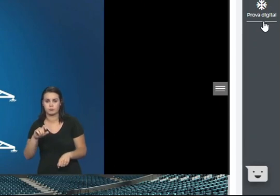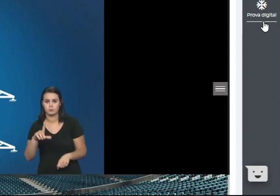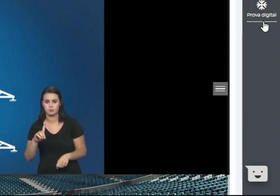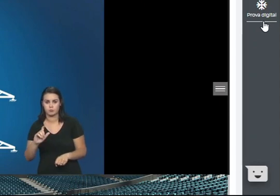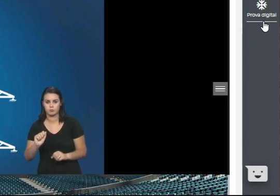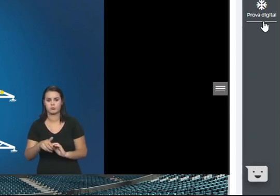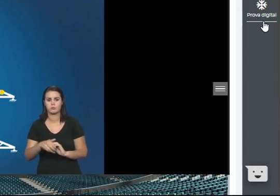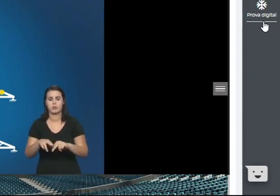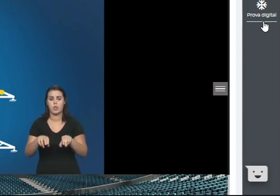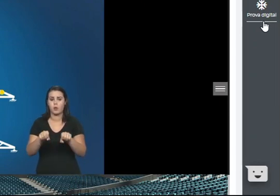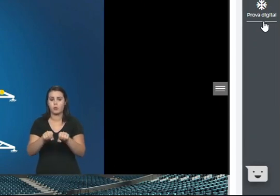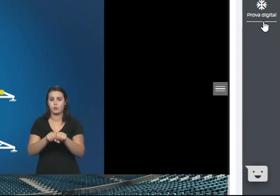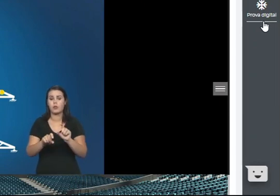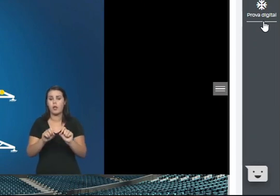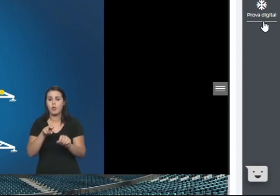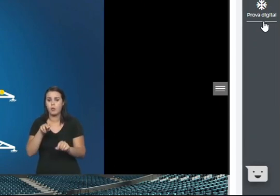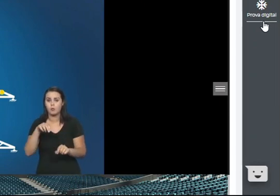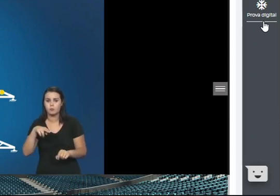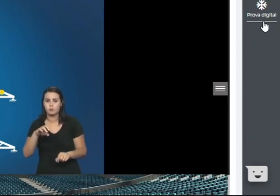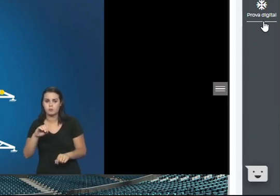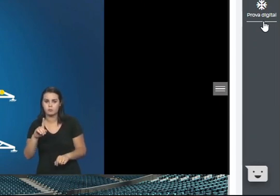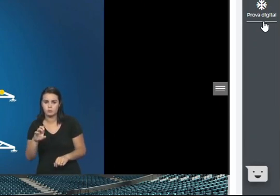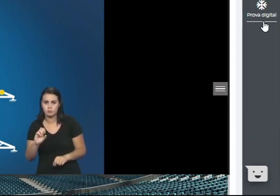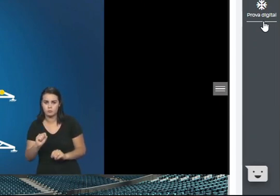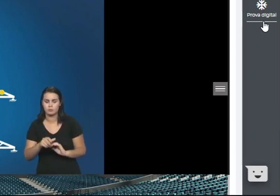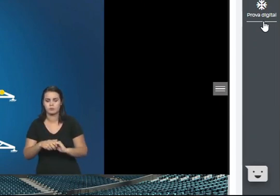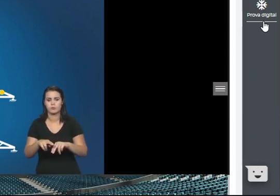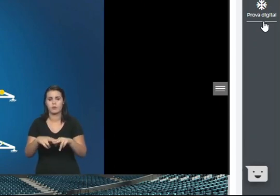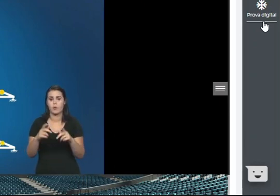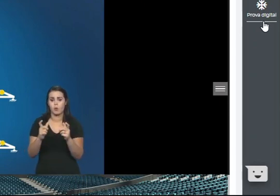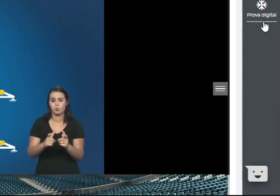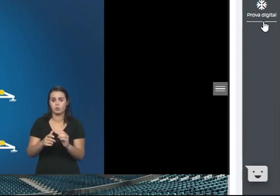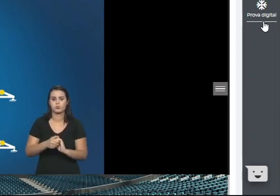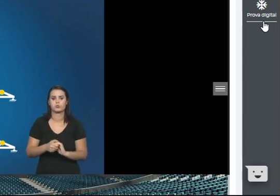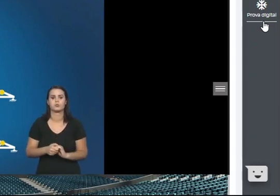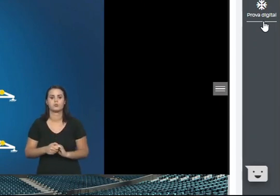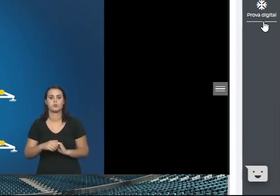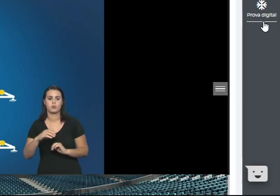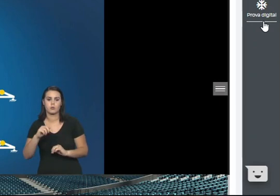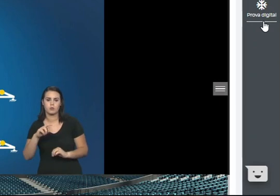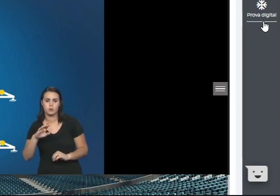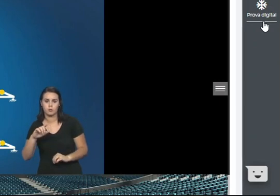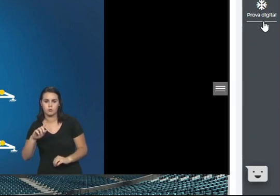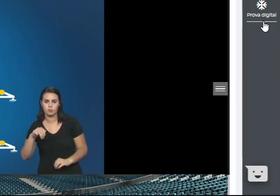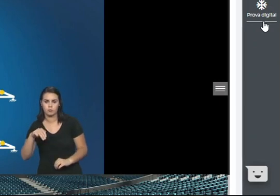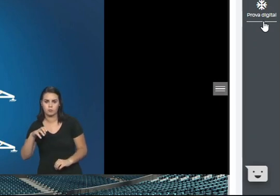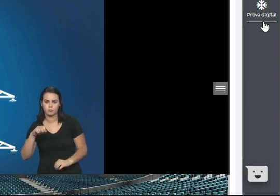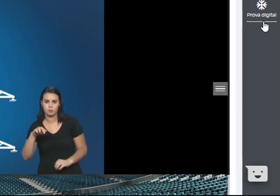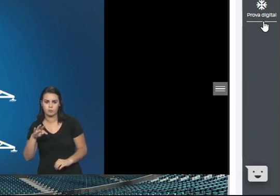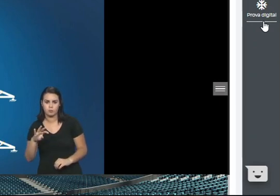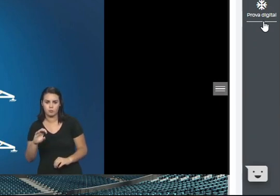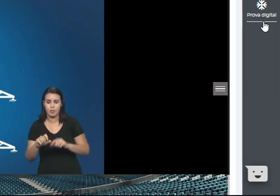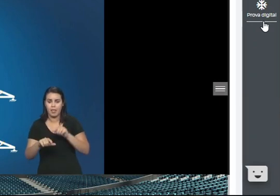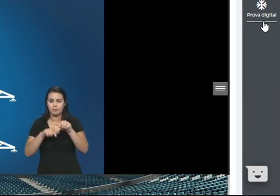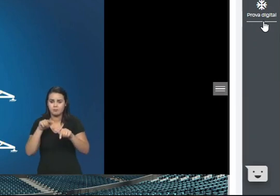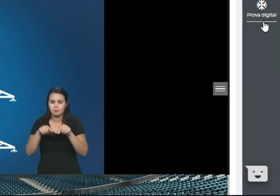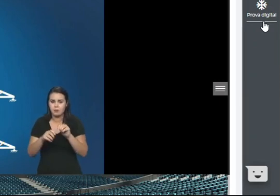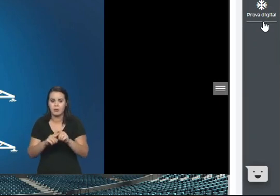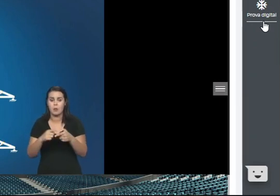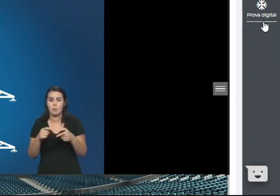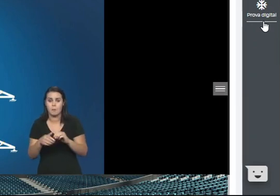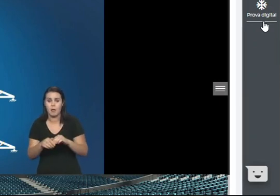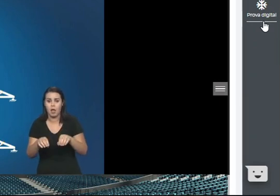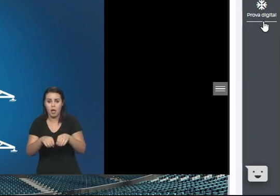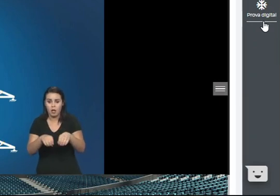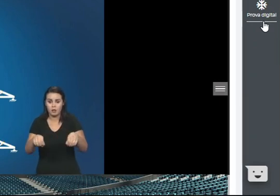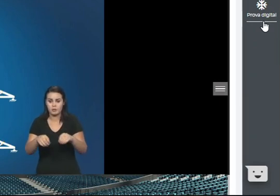são chamadas de nós. Os nós são os locais sobre os quais os carregamentos externos ativos atuam. Já as barras são